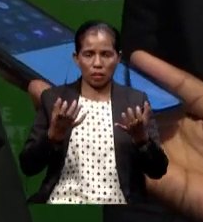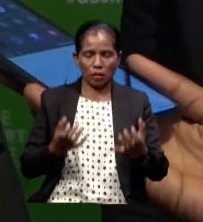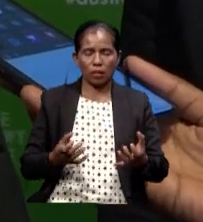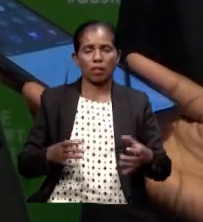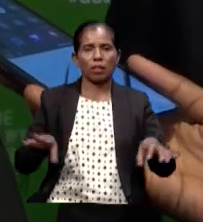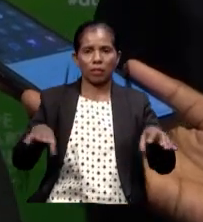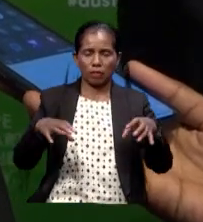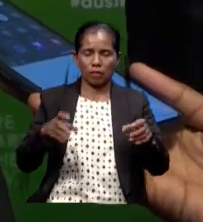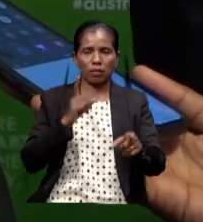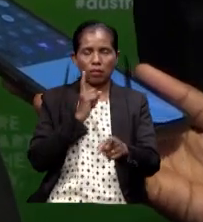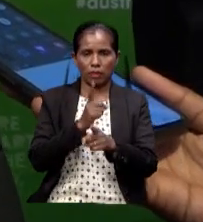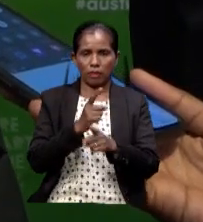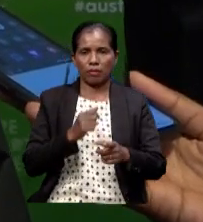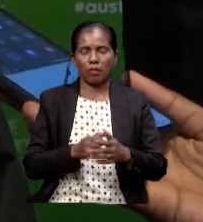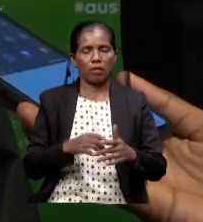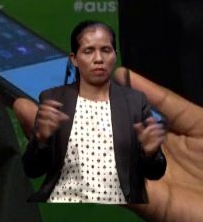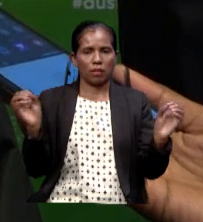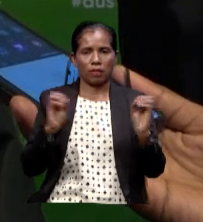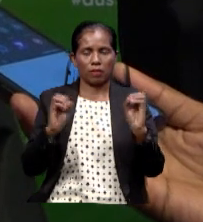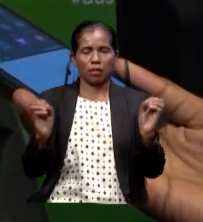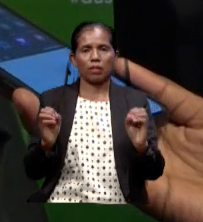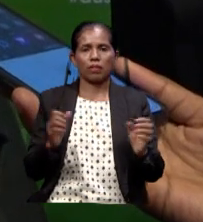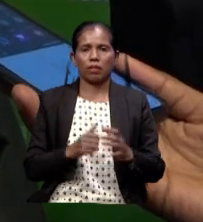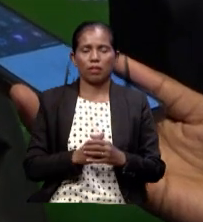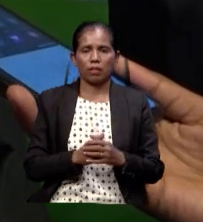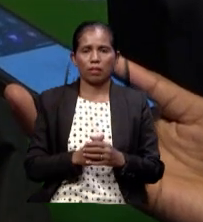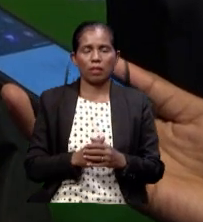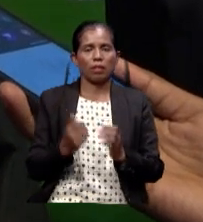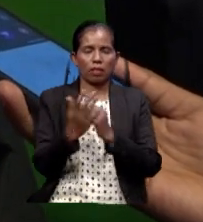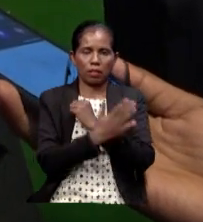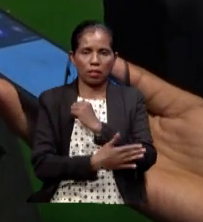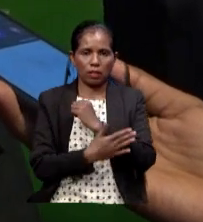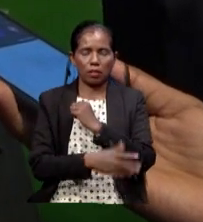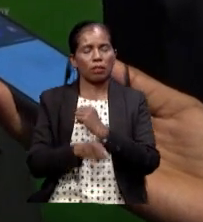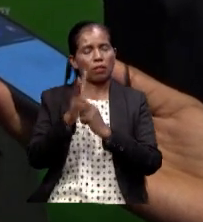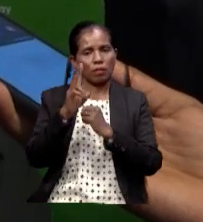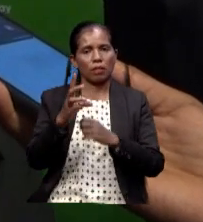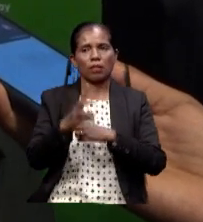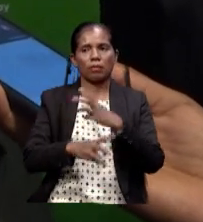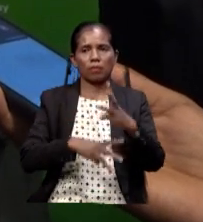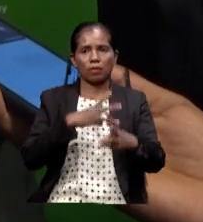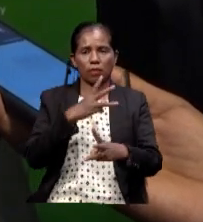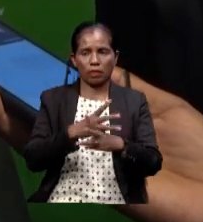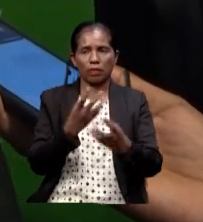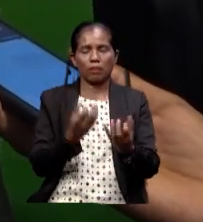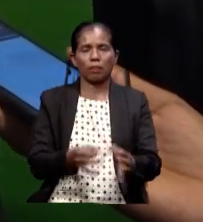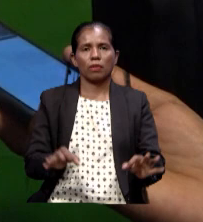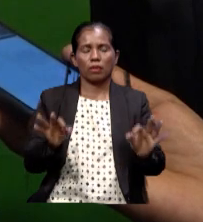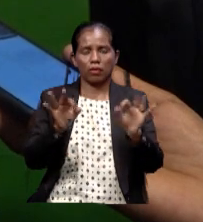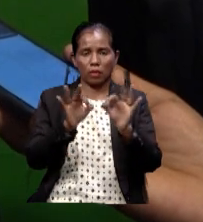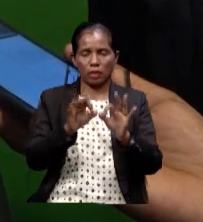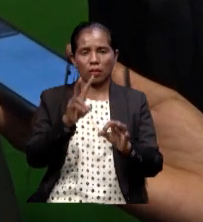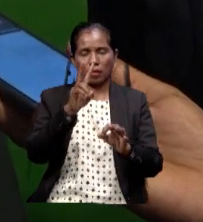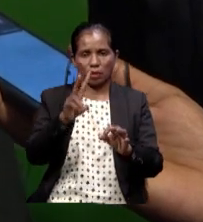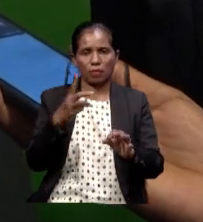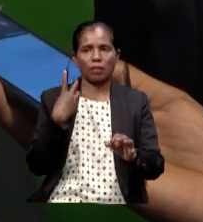estratégico. Daí a Rai Rua e o mundo, né? Que é belo e importante, liu. Baita do